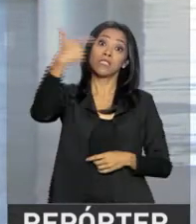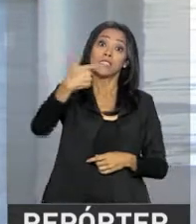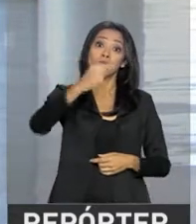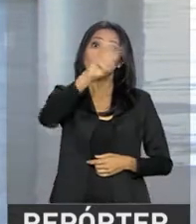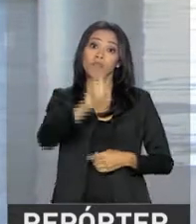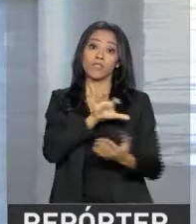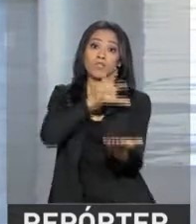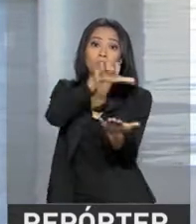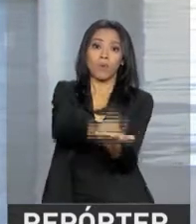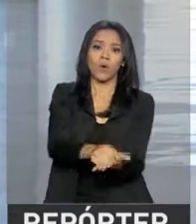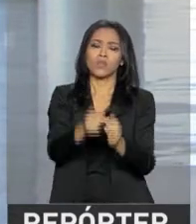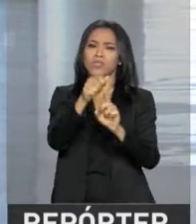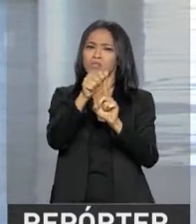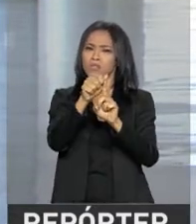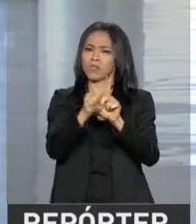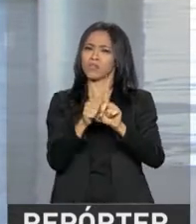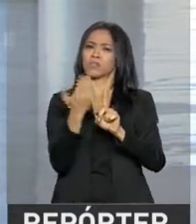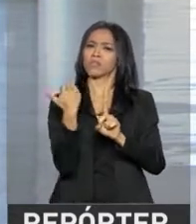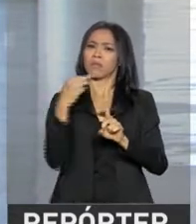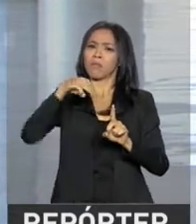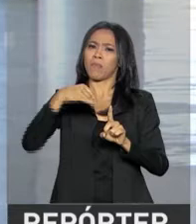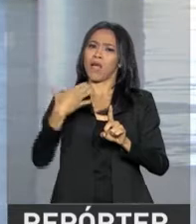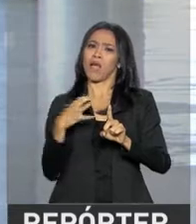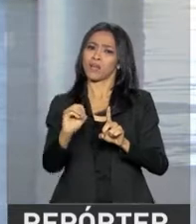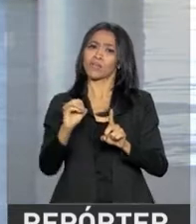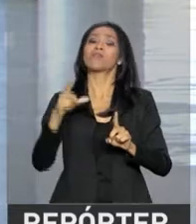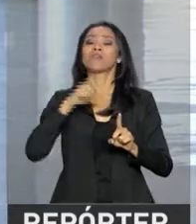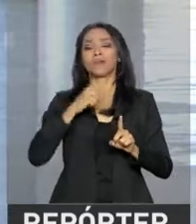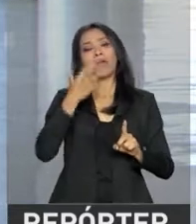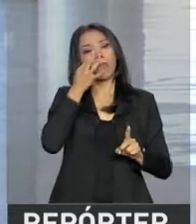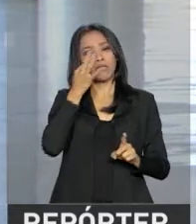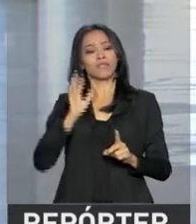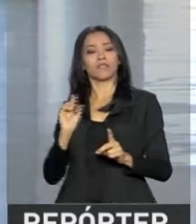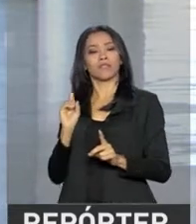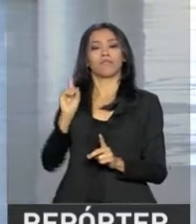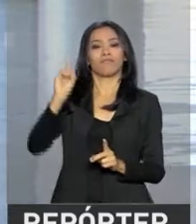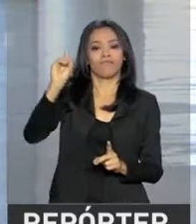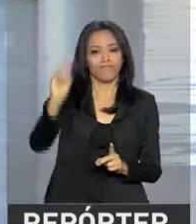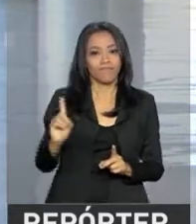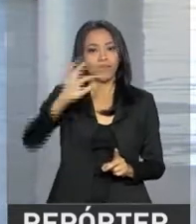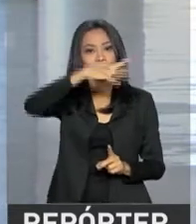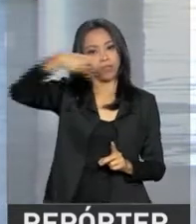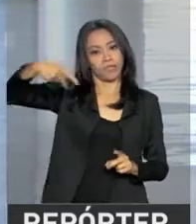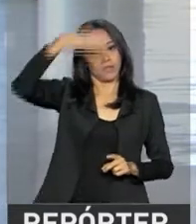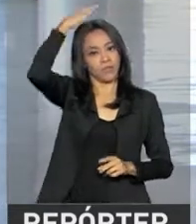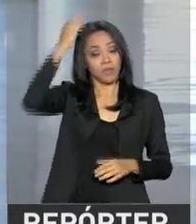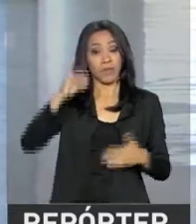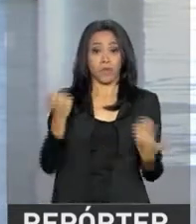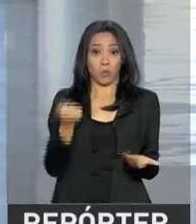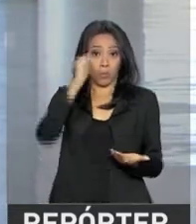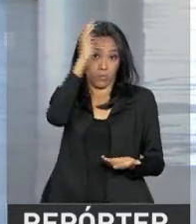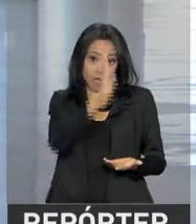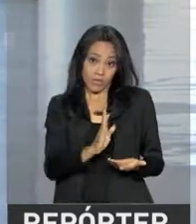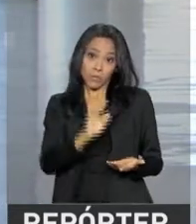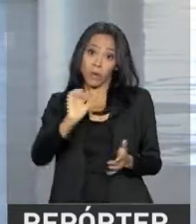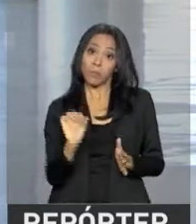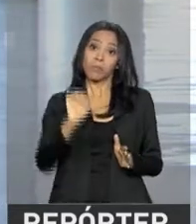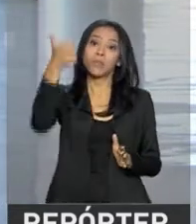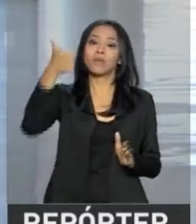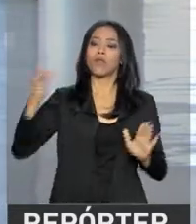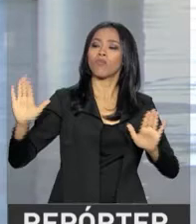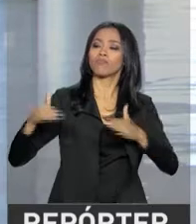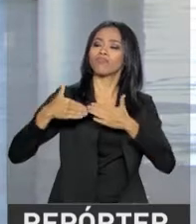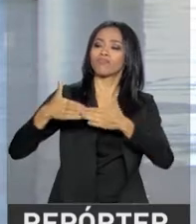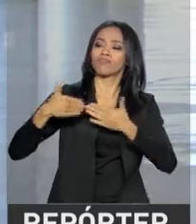começo de março em cerimônia que contou com a presença do presidente michel temer o brasil é o primeiro parceiro comercial do chile